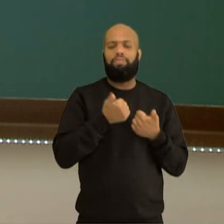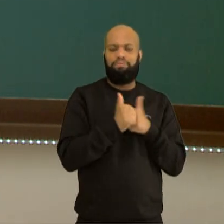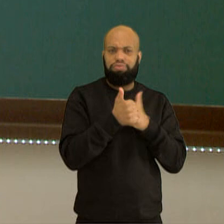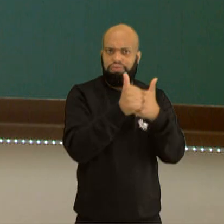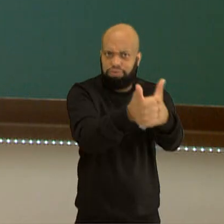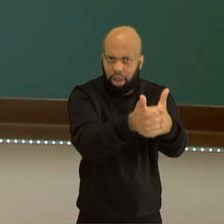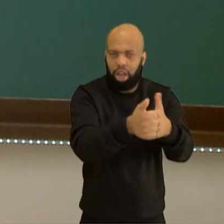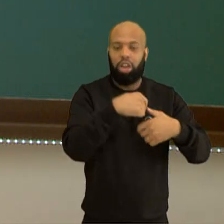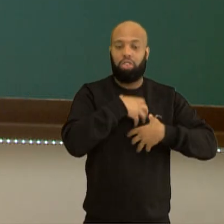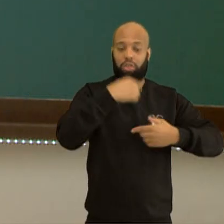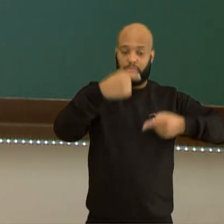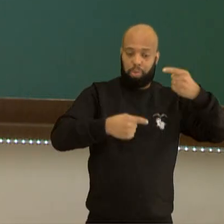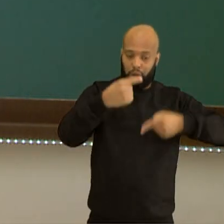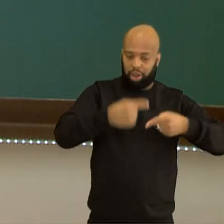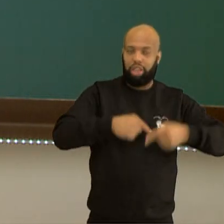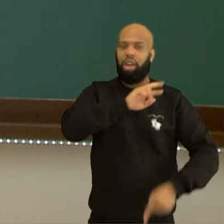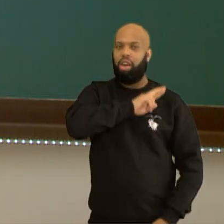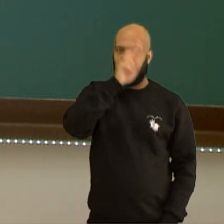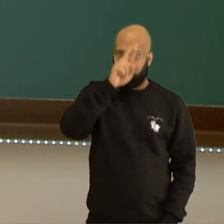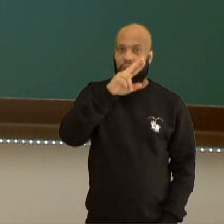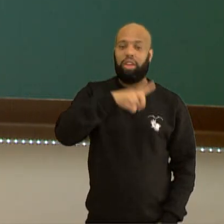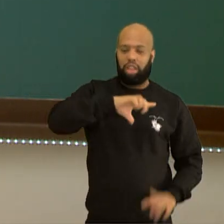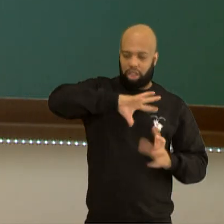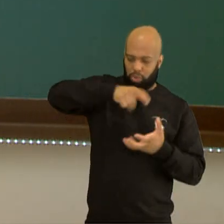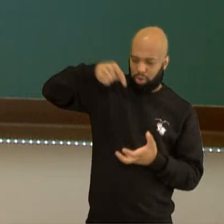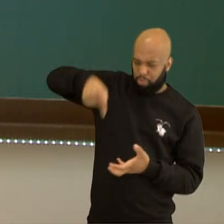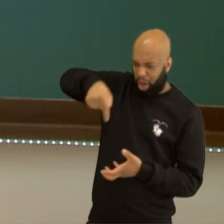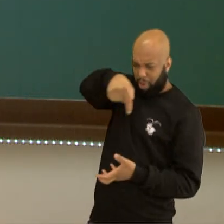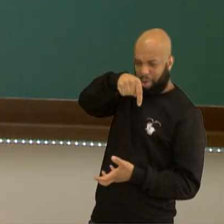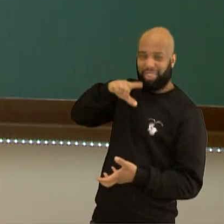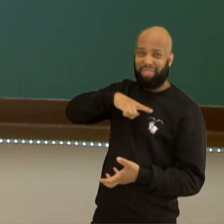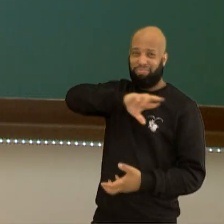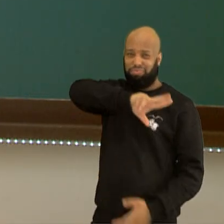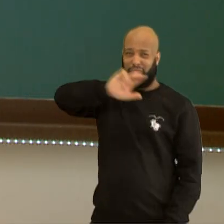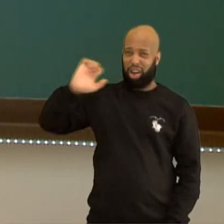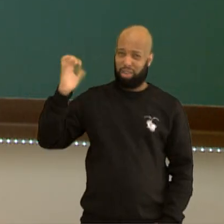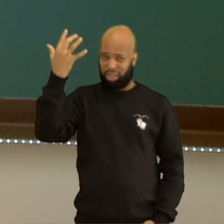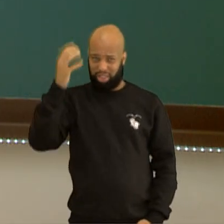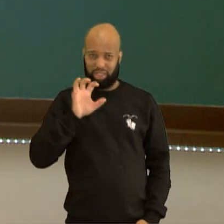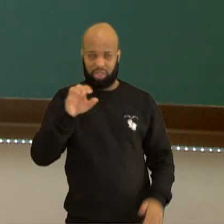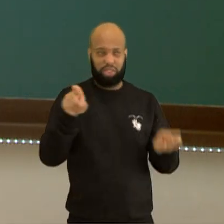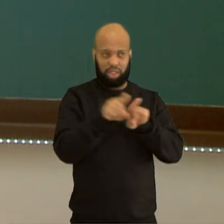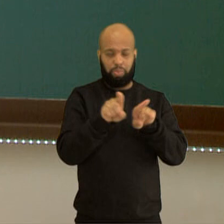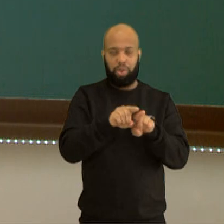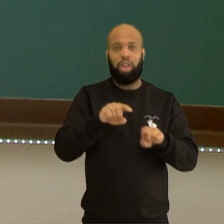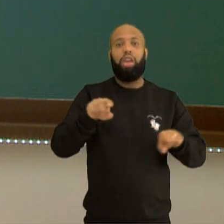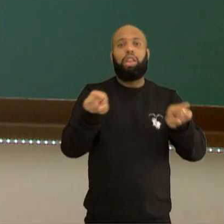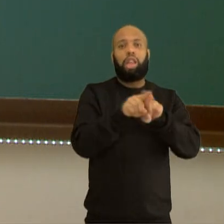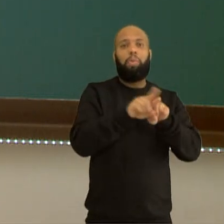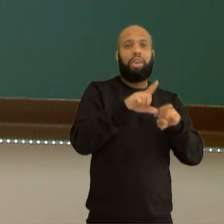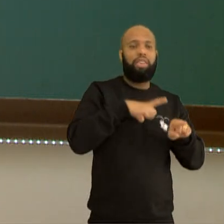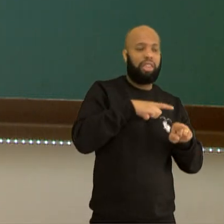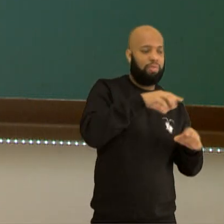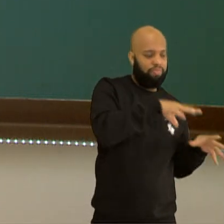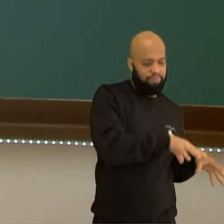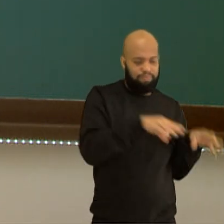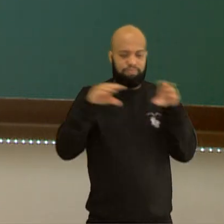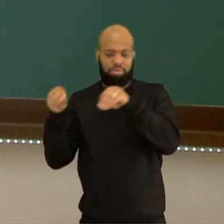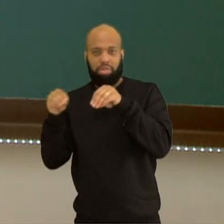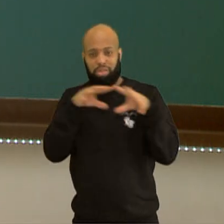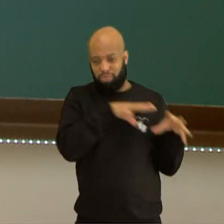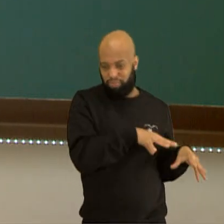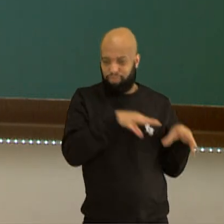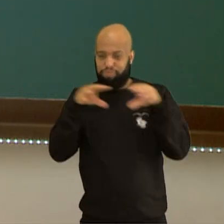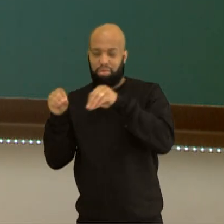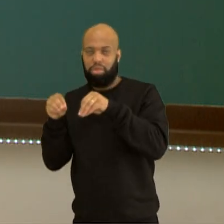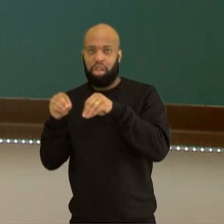for observar no mundo, temos muitos fatos relacionados a isso. E muitos fluxos migratórios aconteceram ao longo da história,